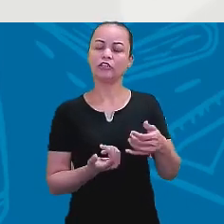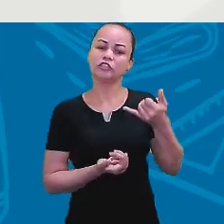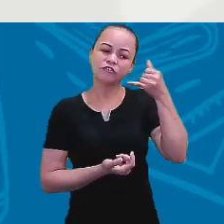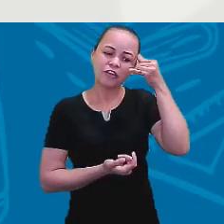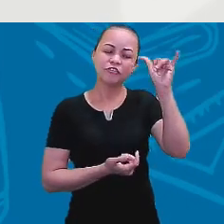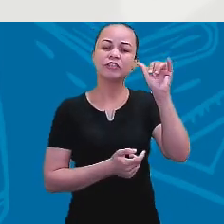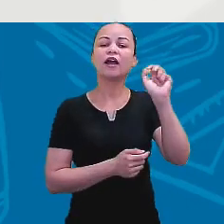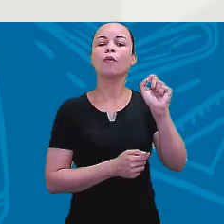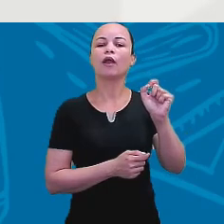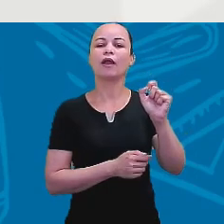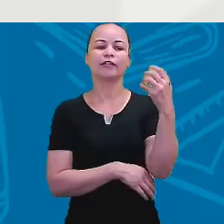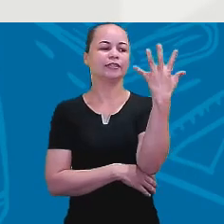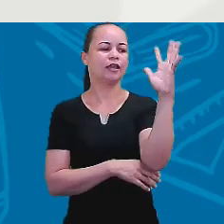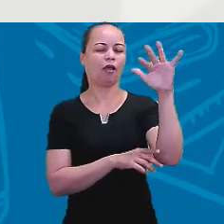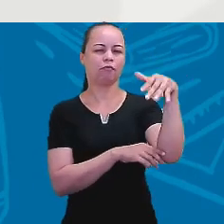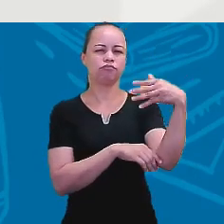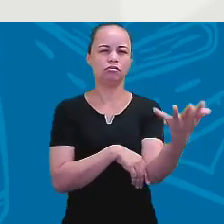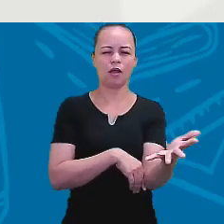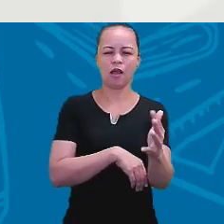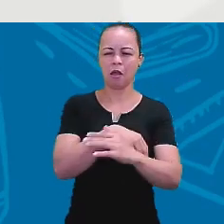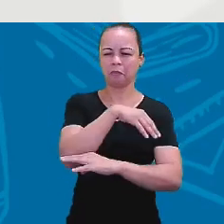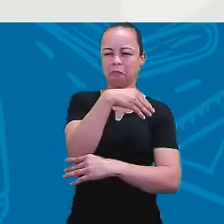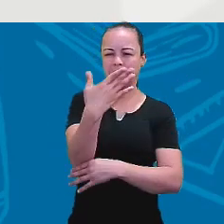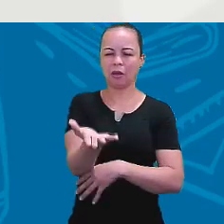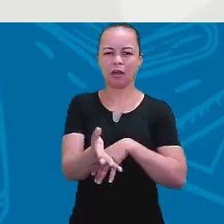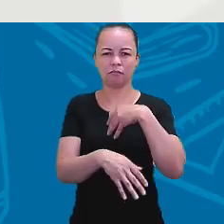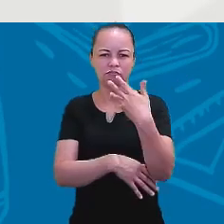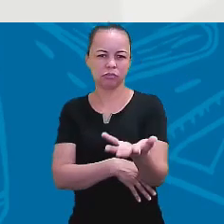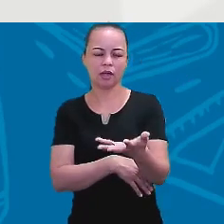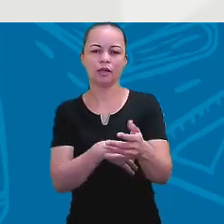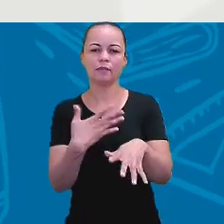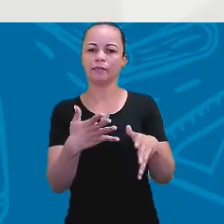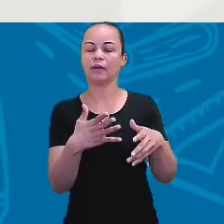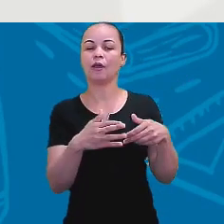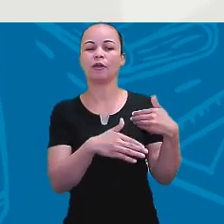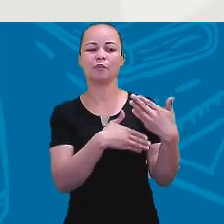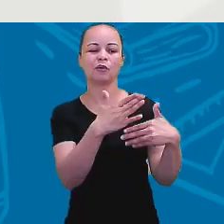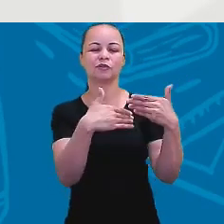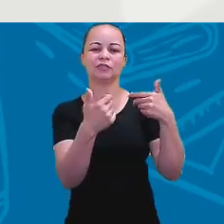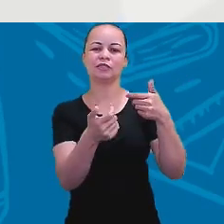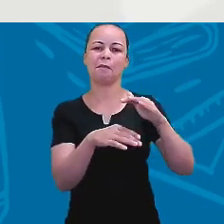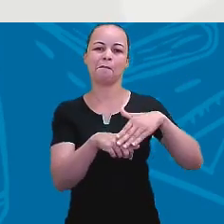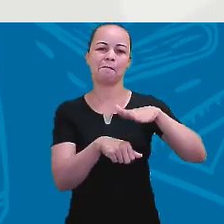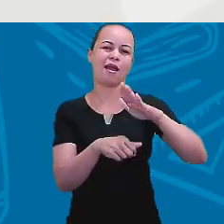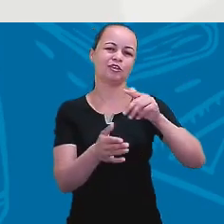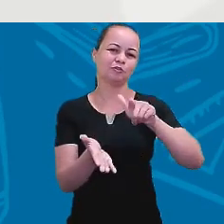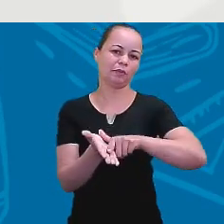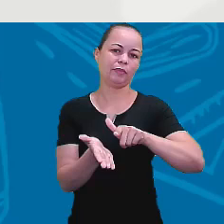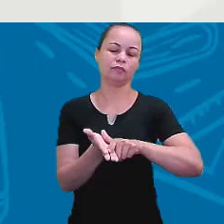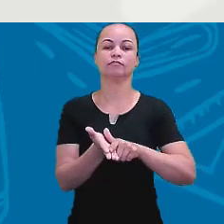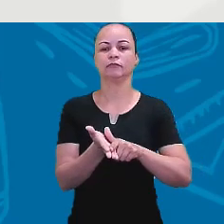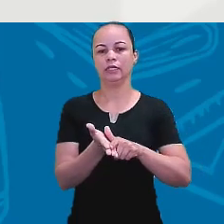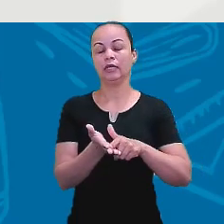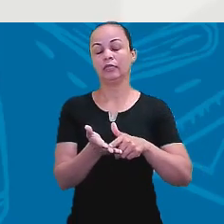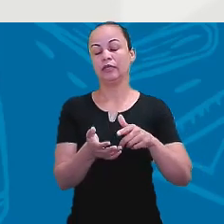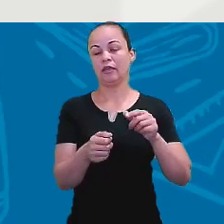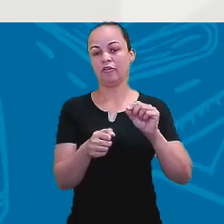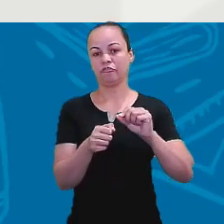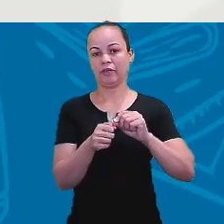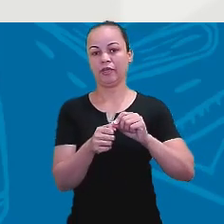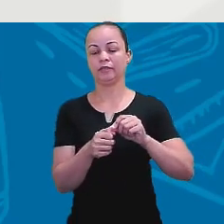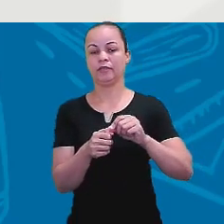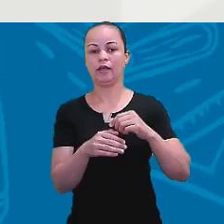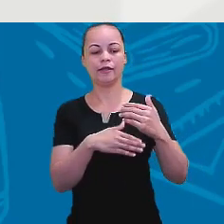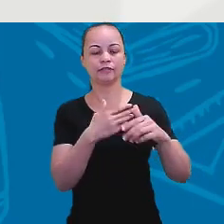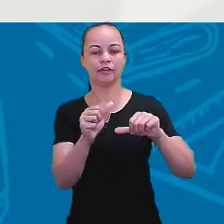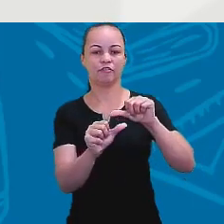derrubar árvores, né, lá da nossa natureza para produzir papel, tá certo? Que é feito a partir da celulose, né, que é um material